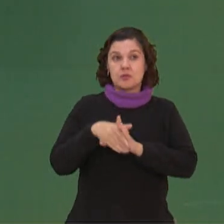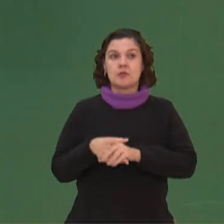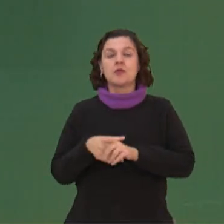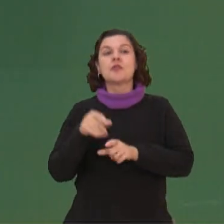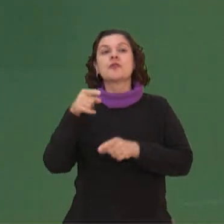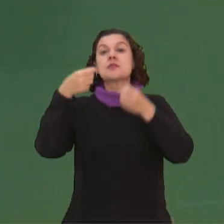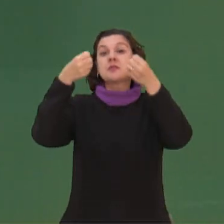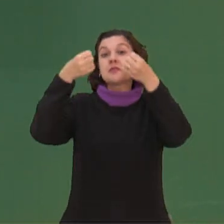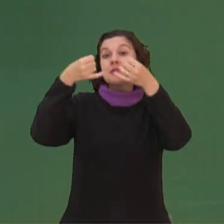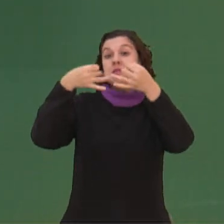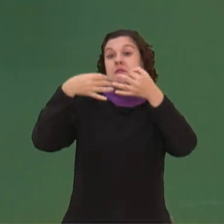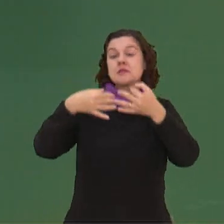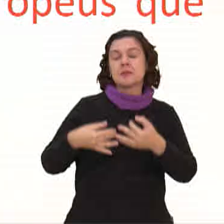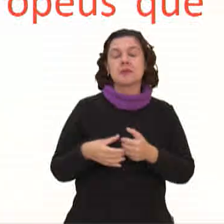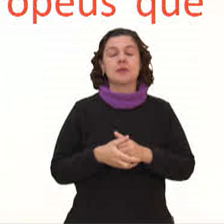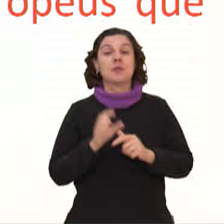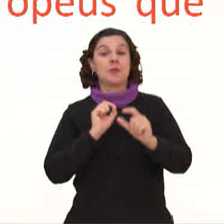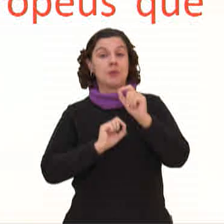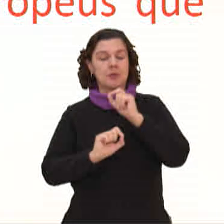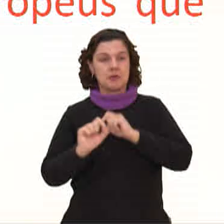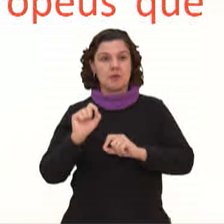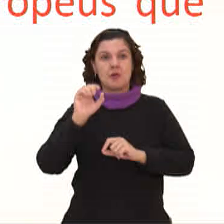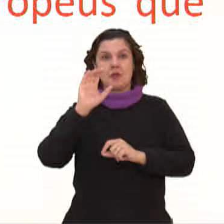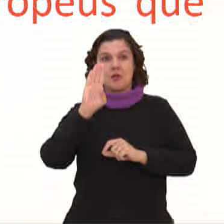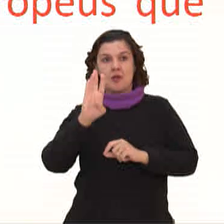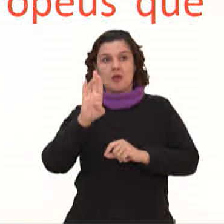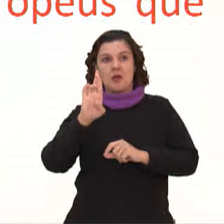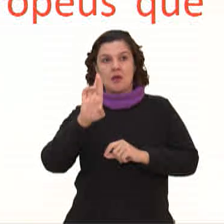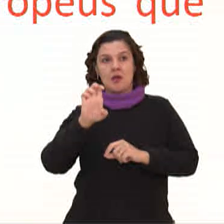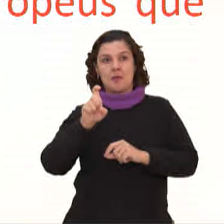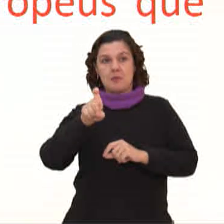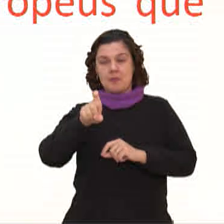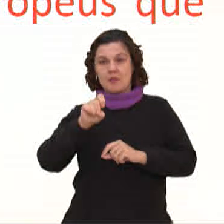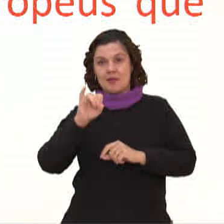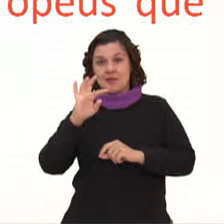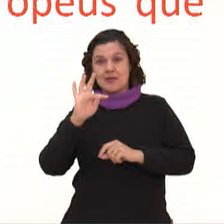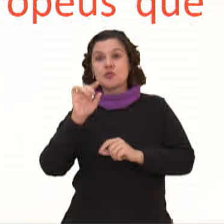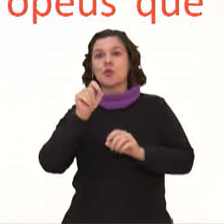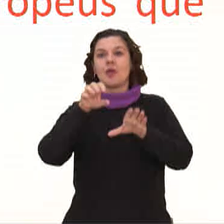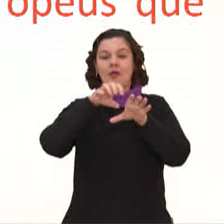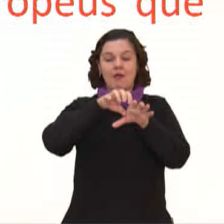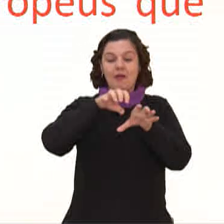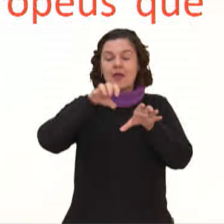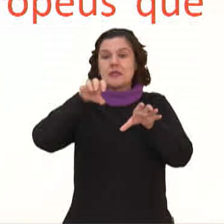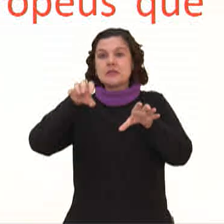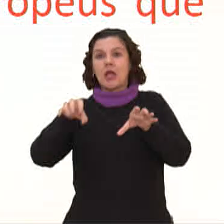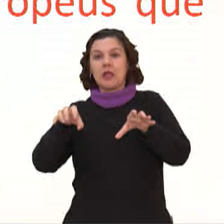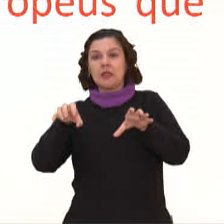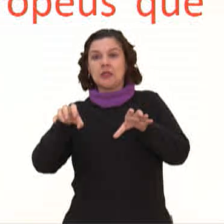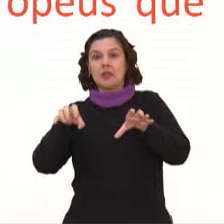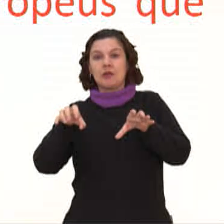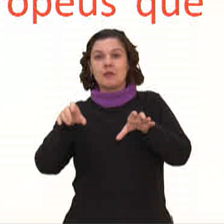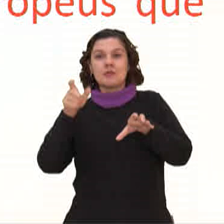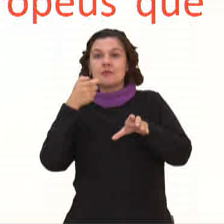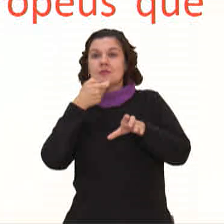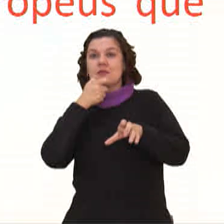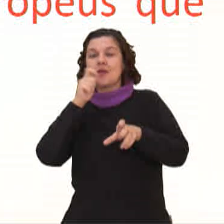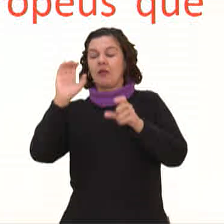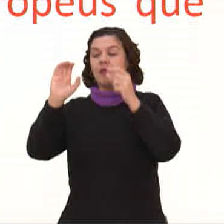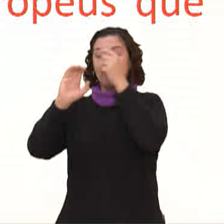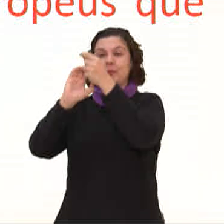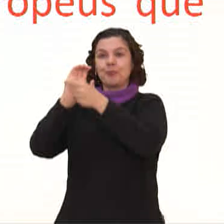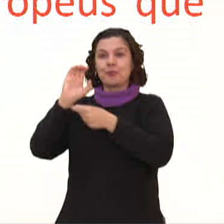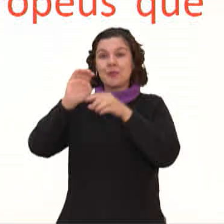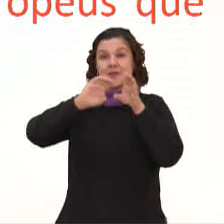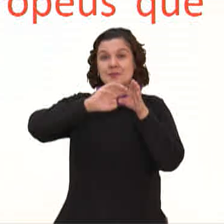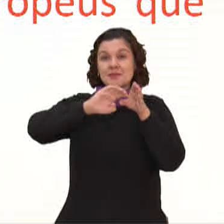precisa dizer que Brexit é a saída do Reino Unido do